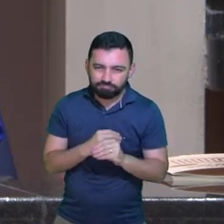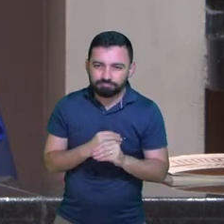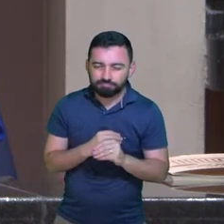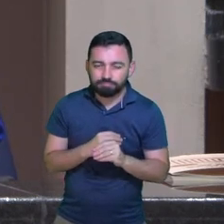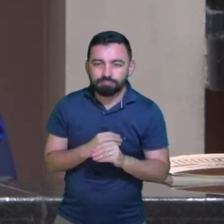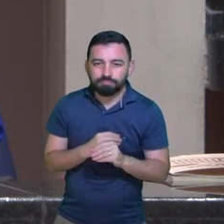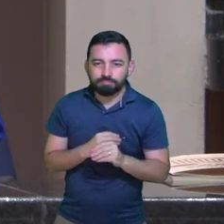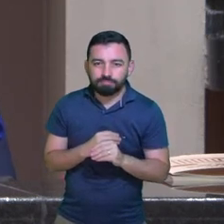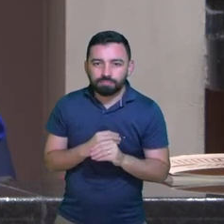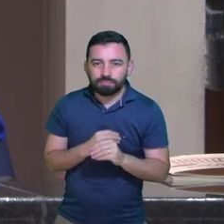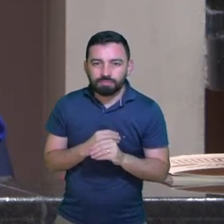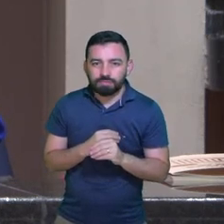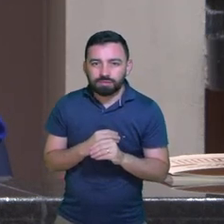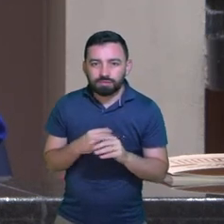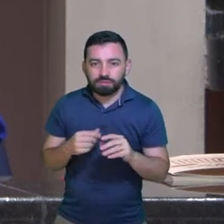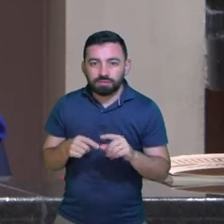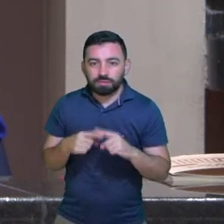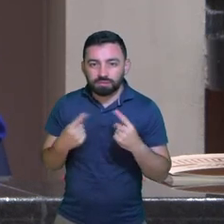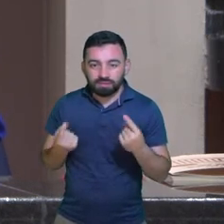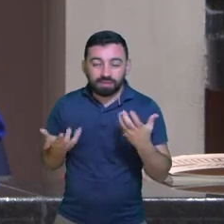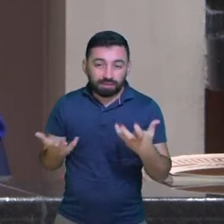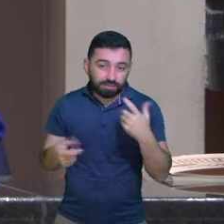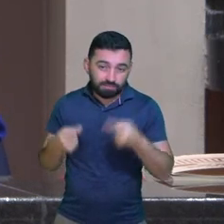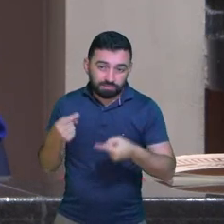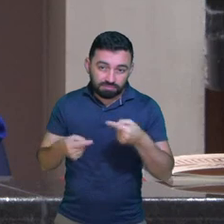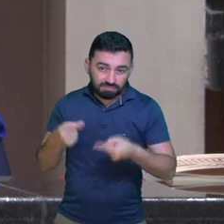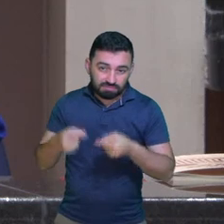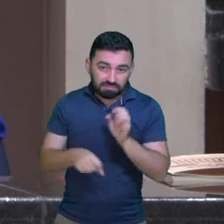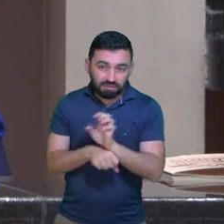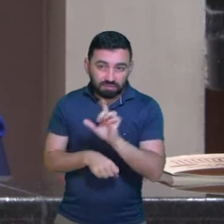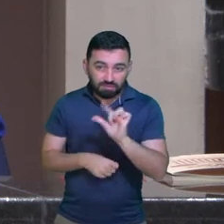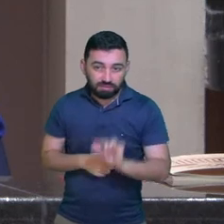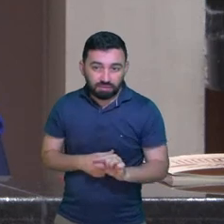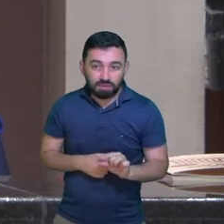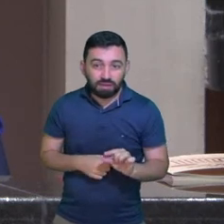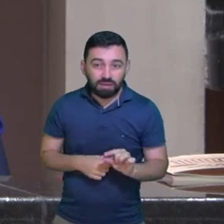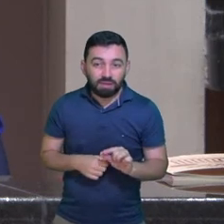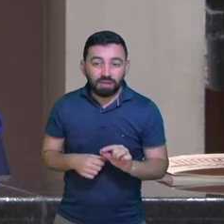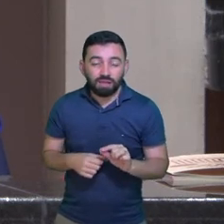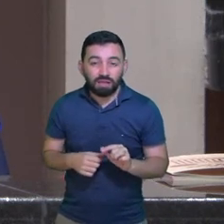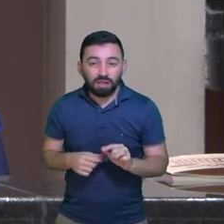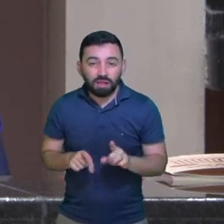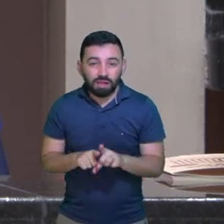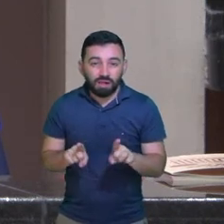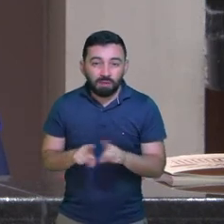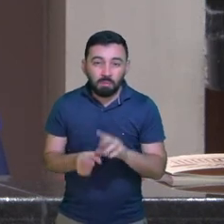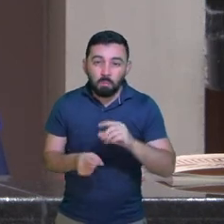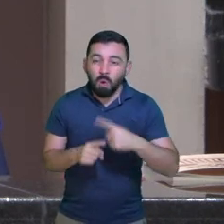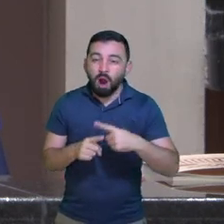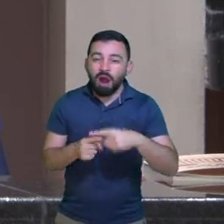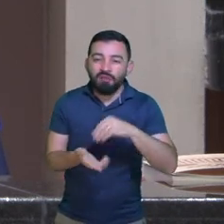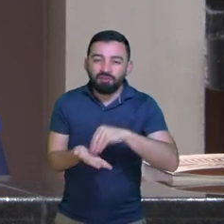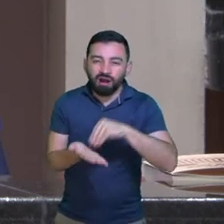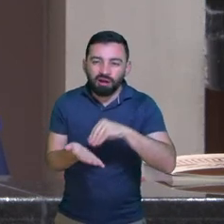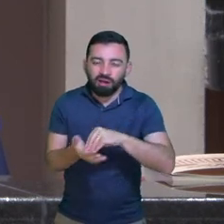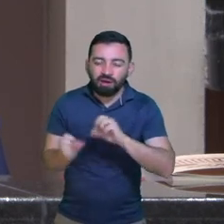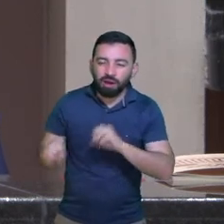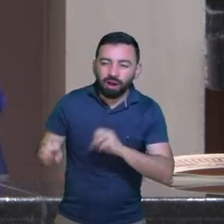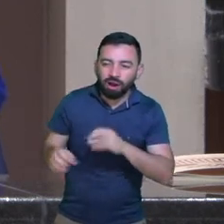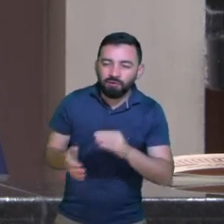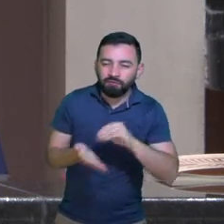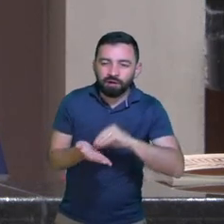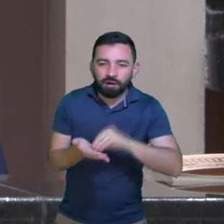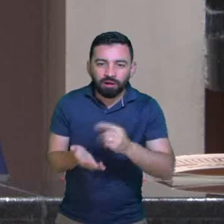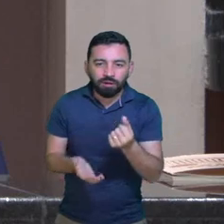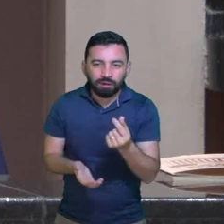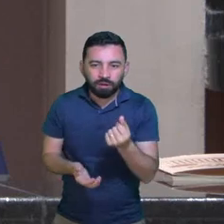emendas então quando a gente quer discutir estado mínimo e por que falta tanto para financiar educação